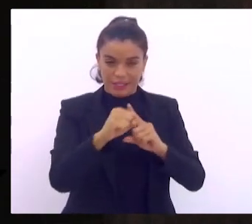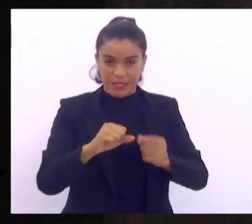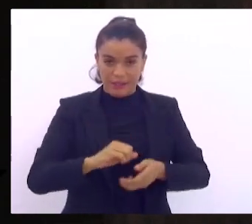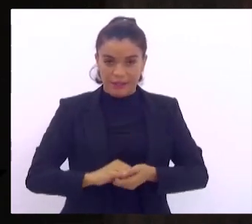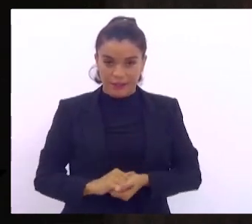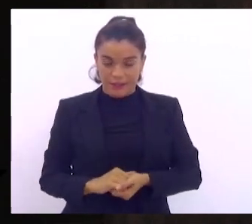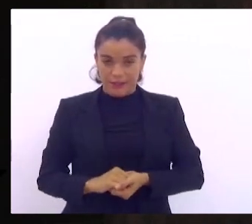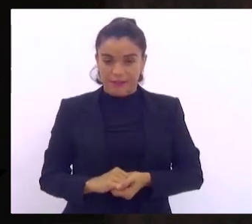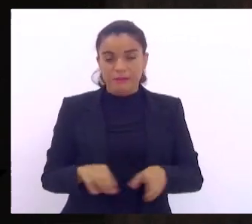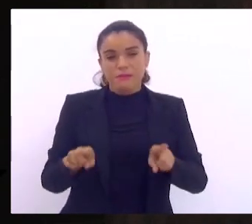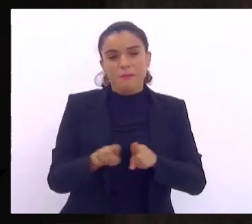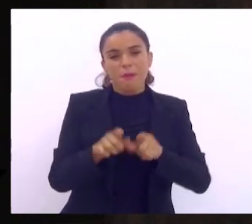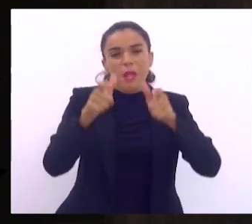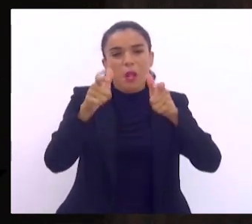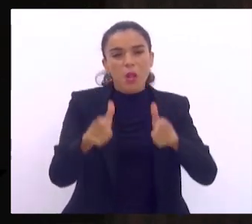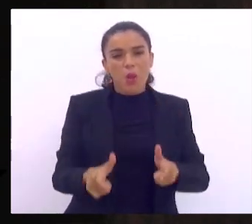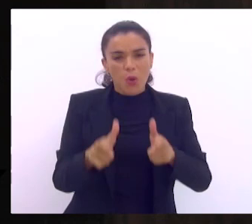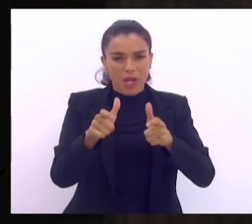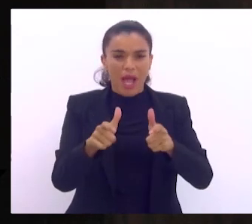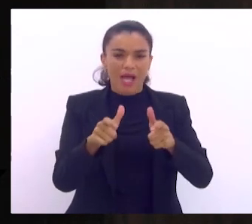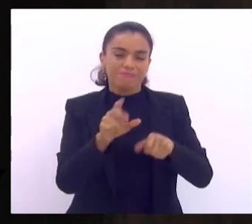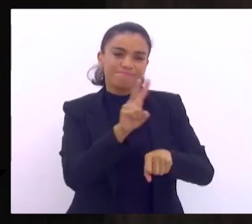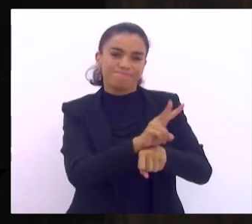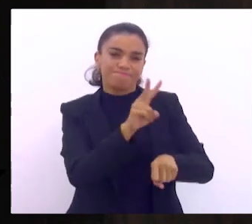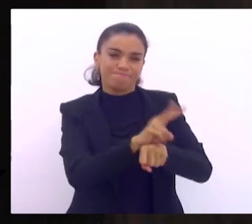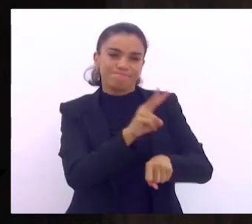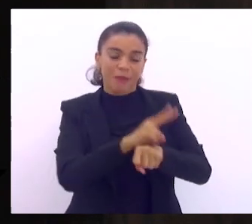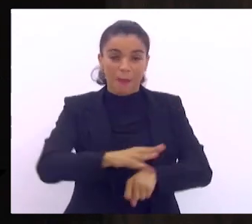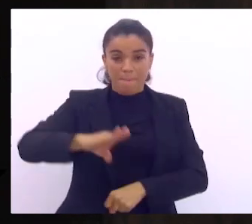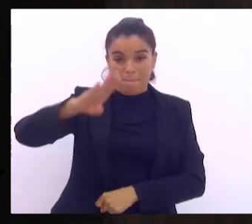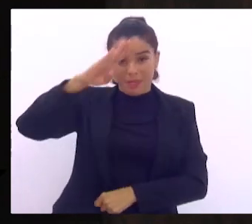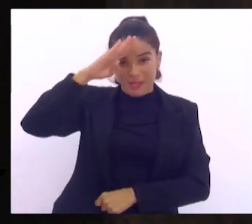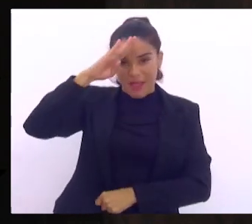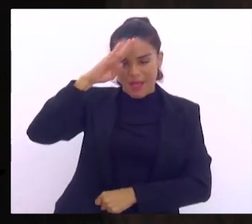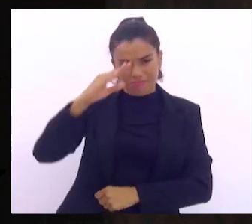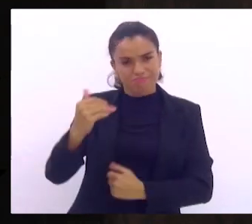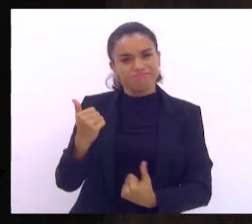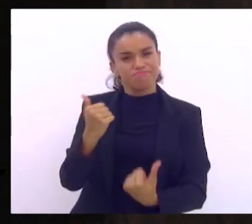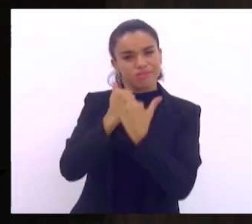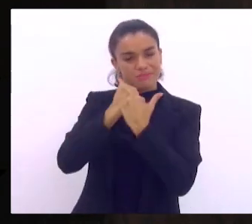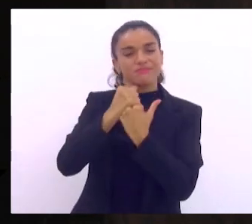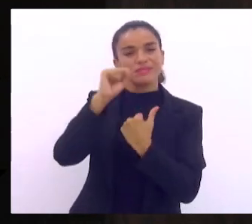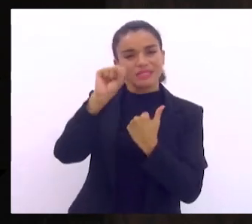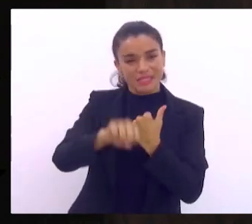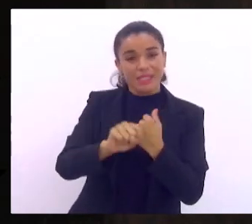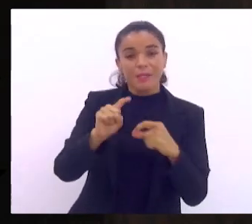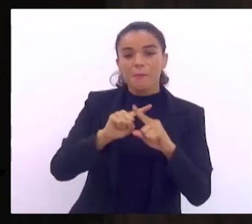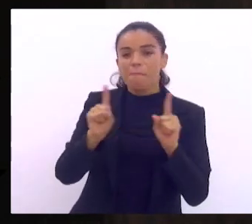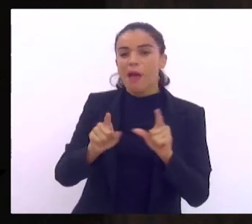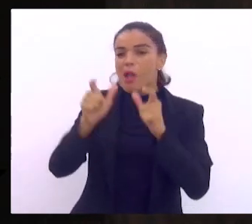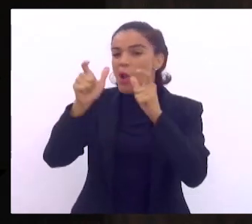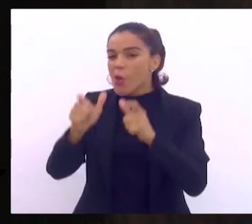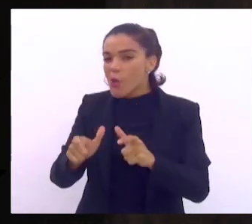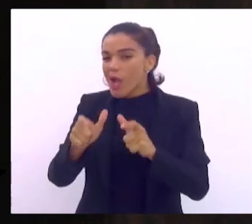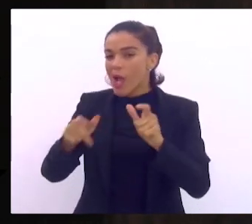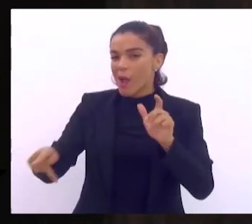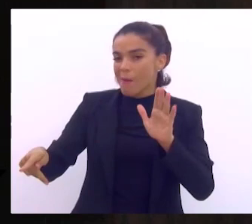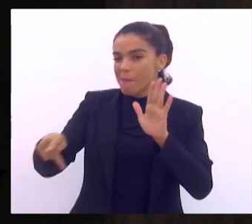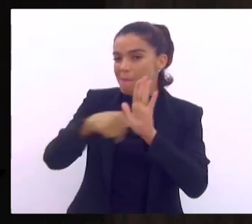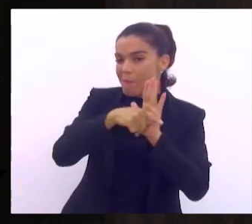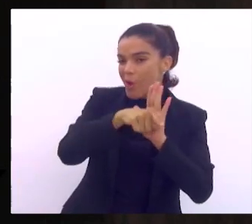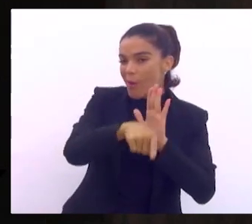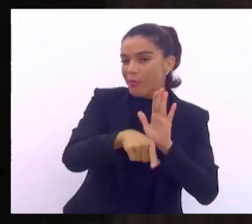Estarmos nas instalações militares nos fortalece muito, mas lá eles têm as